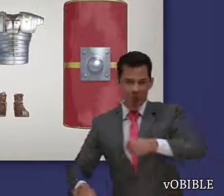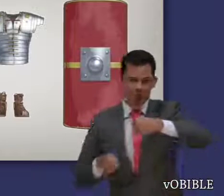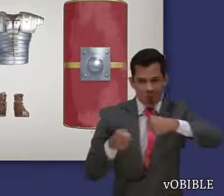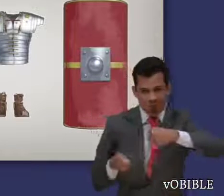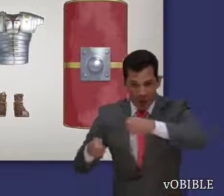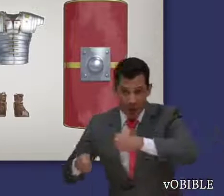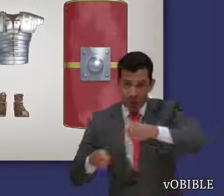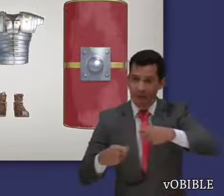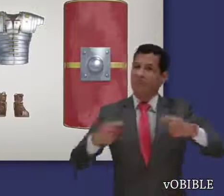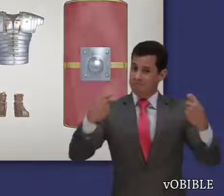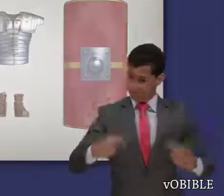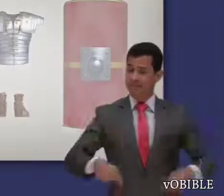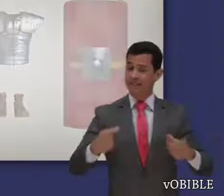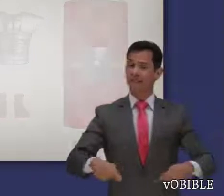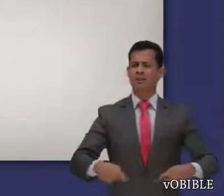Deus.